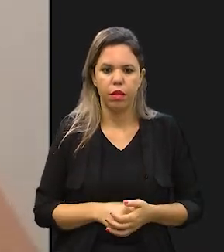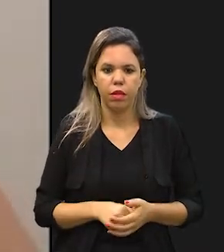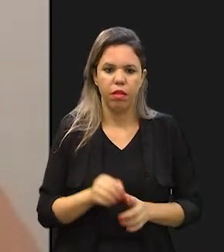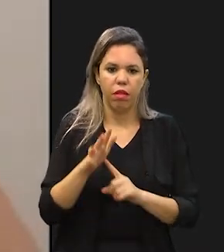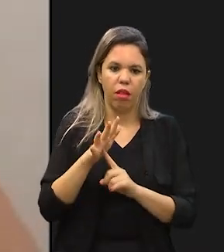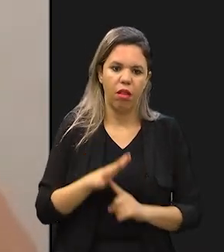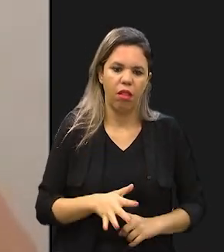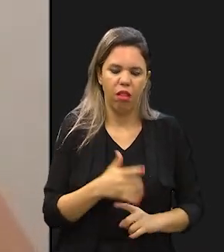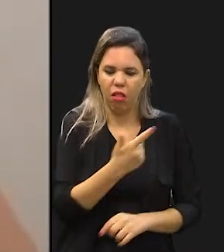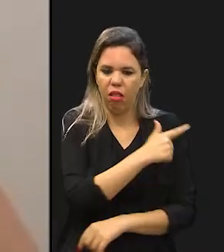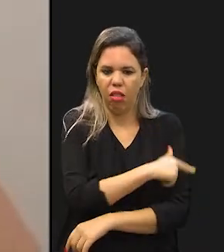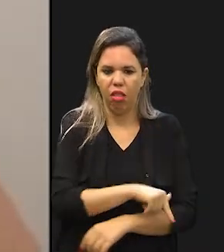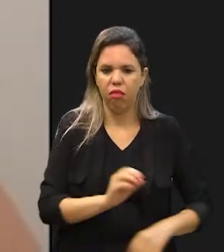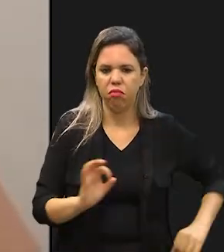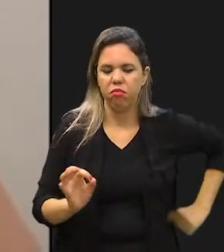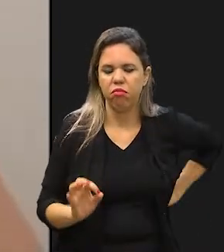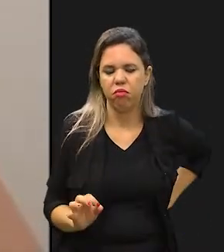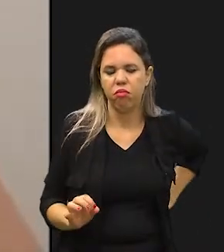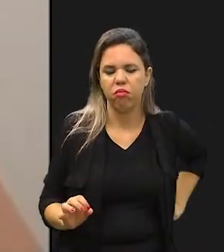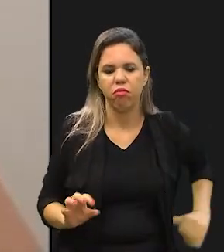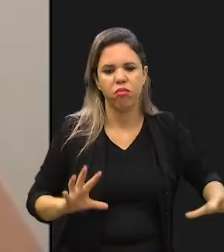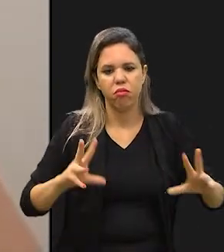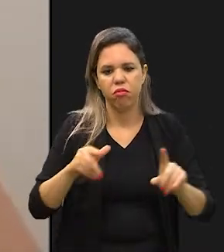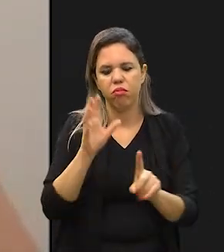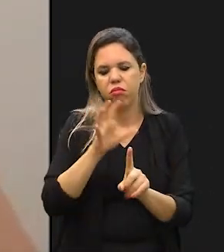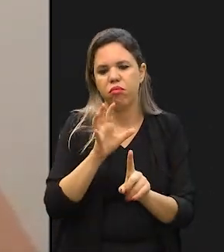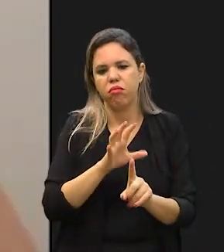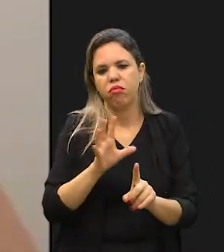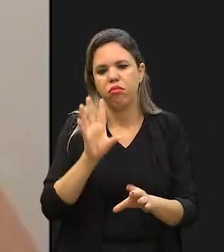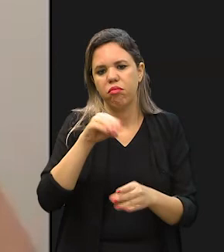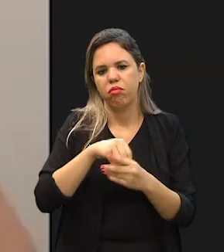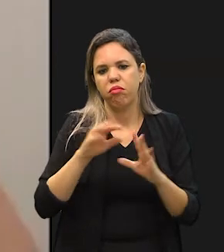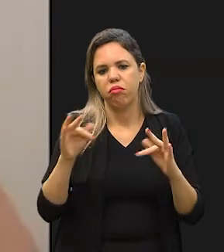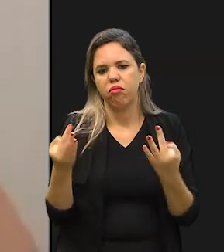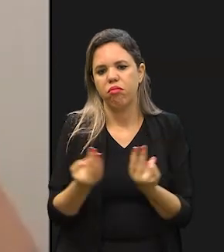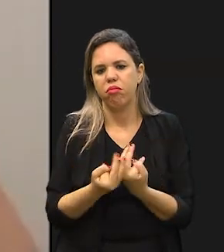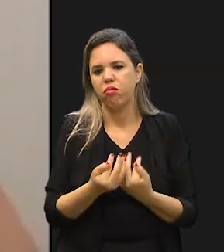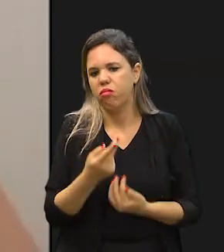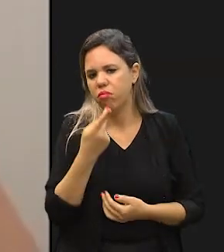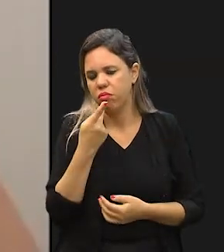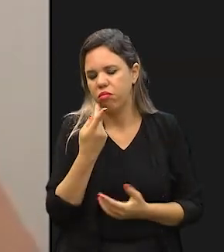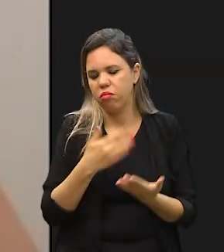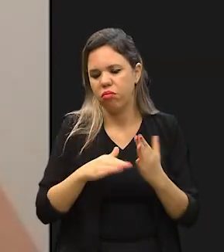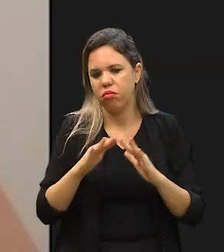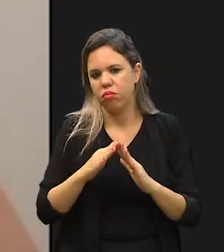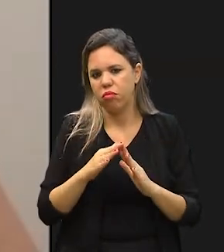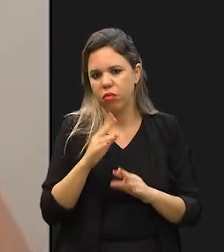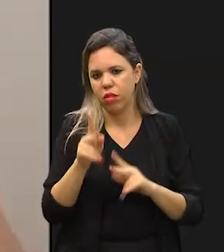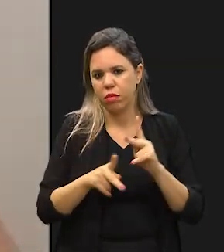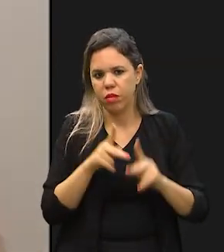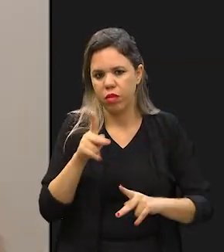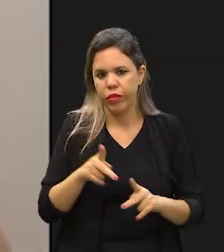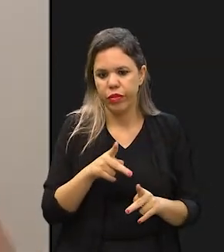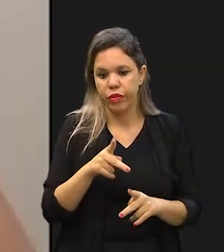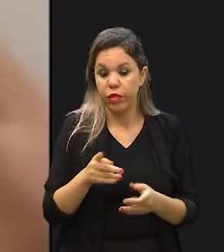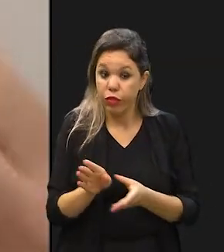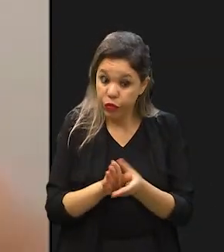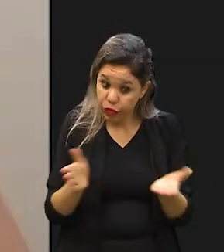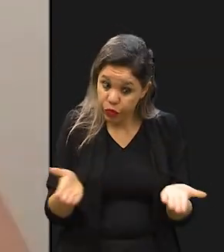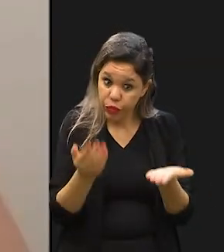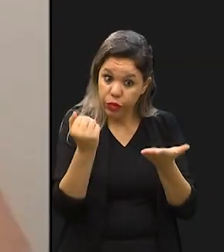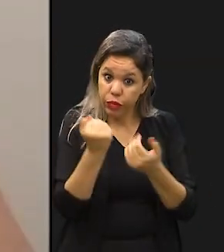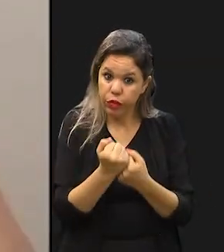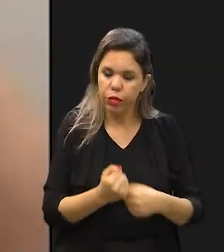a chata, mal educada, por todo mundo, muitas vezes até dentro da família, dentro da escola, que as figuras que deveriam estar